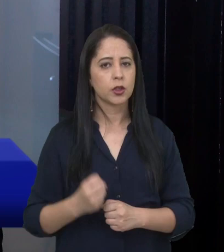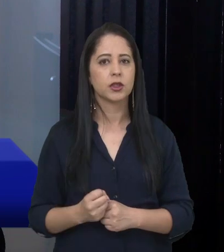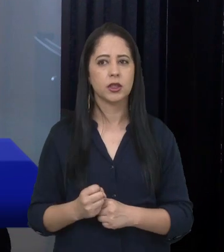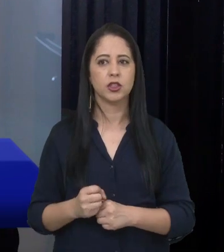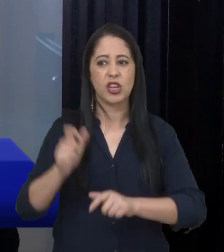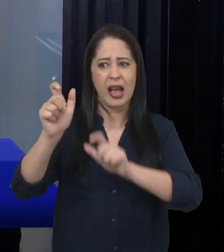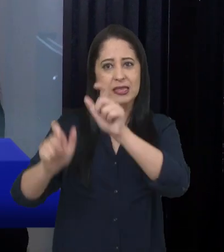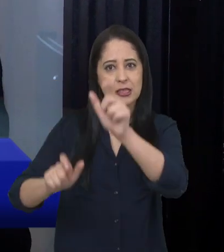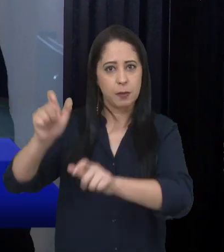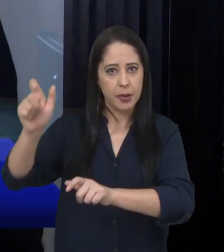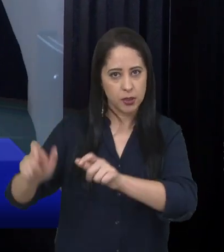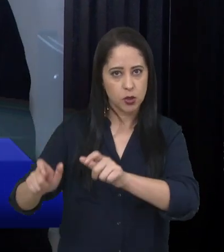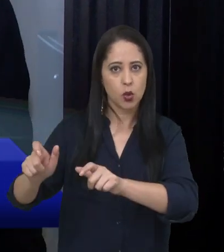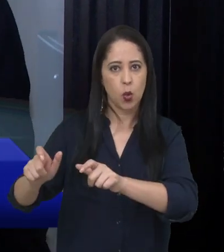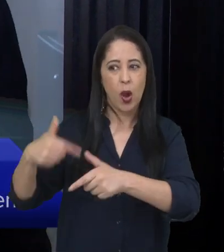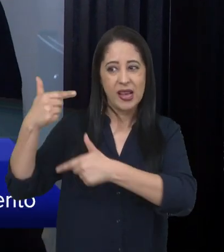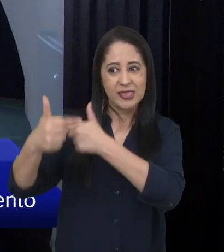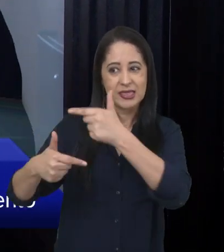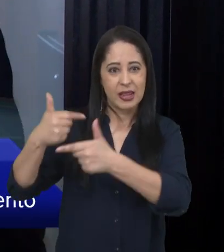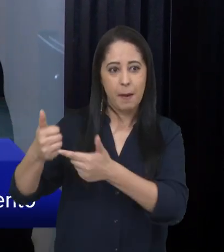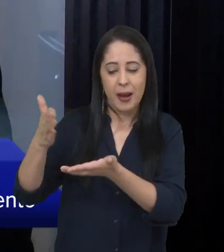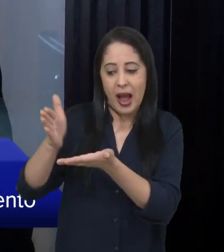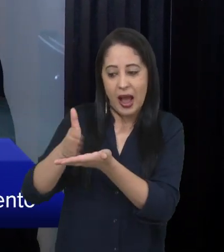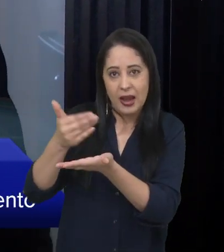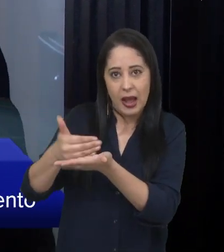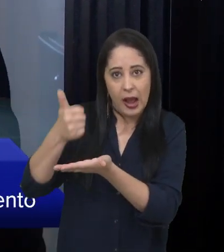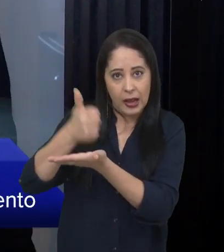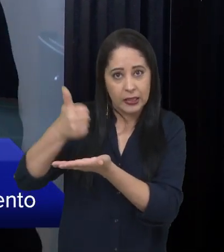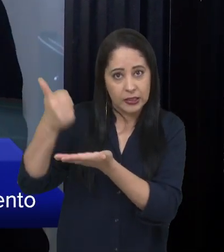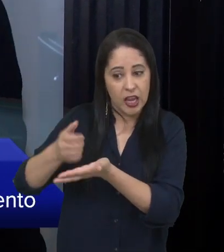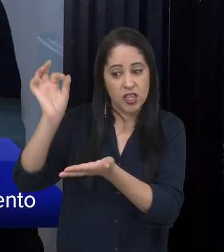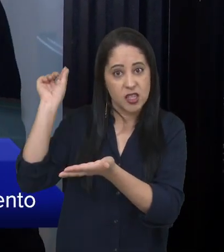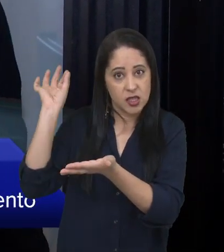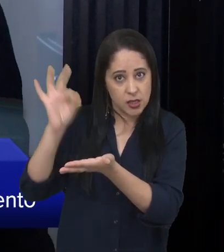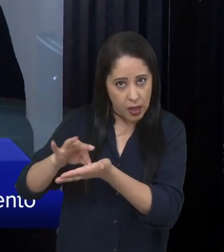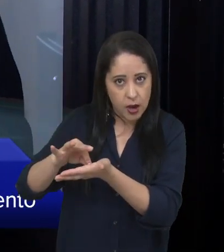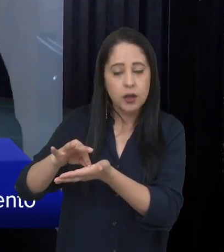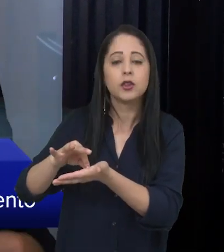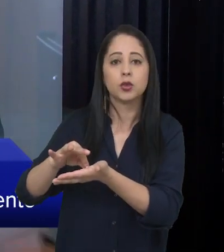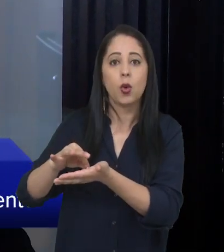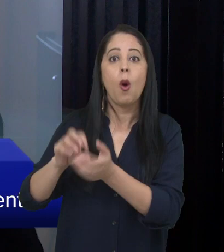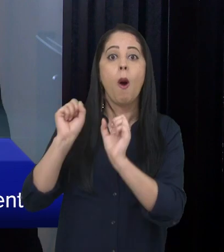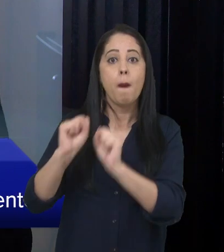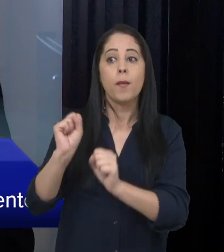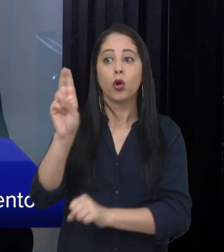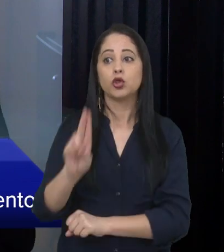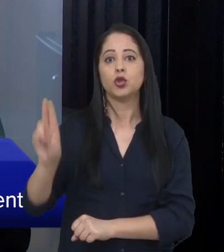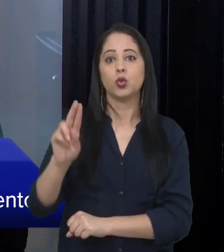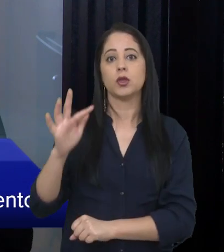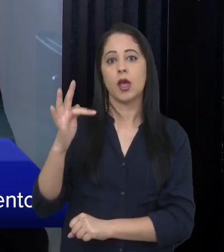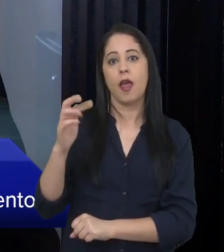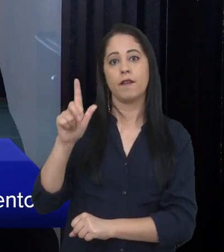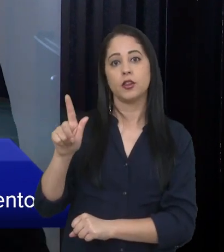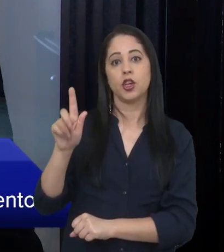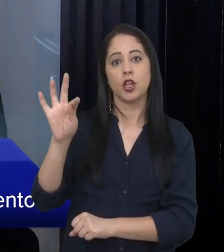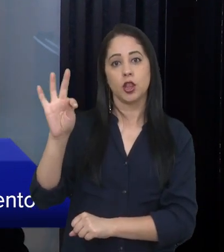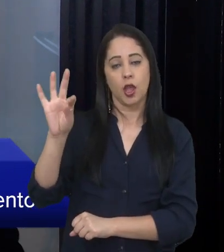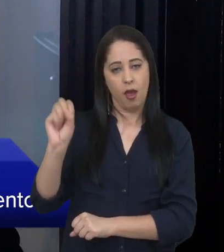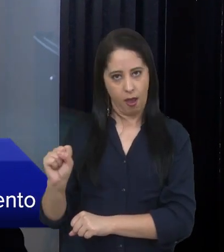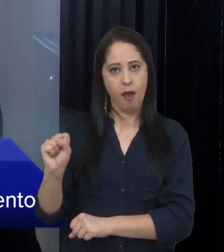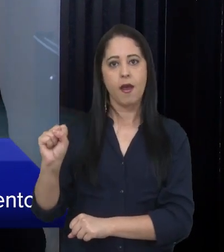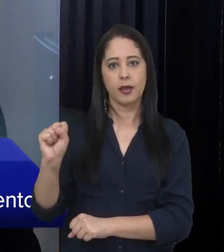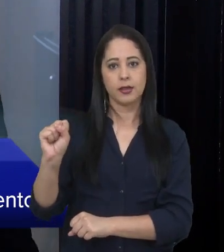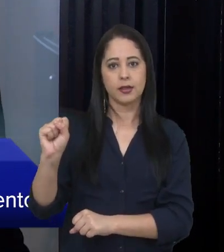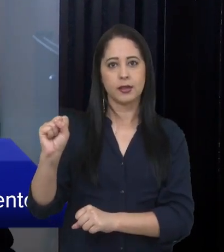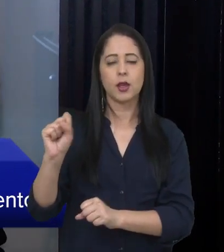trabalhadores com contas vinculadas ao FGTS poderão utilizar este valor que ainda vai ser debitado em conta pelos